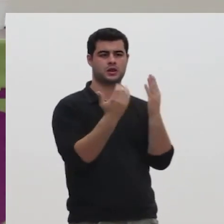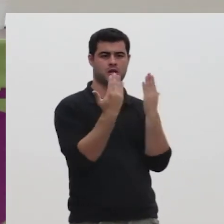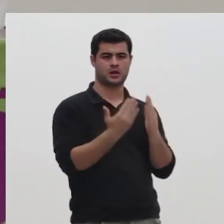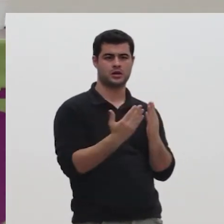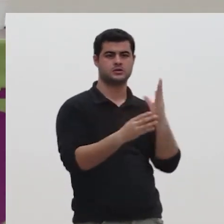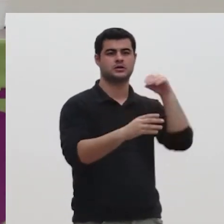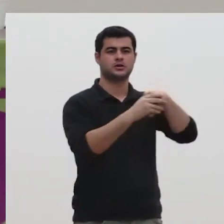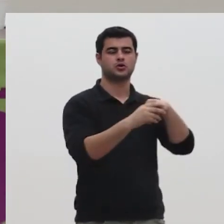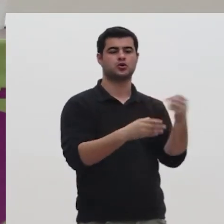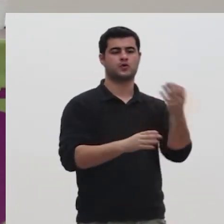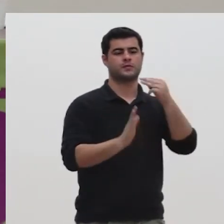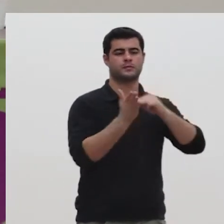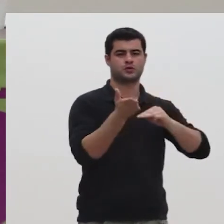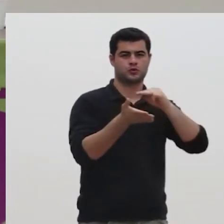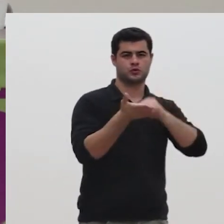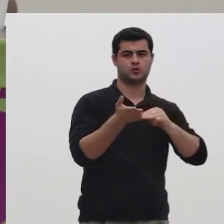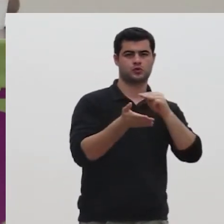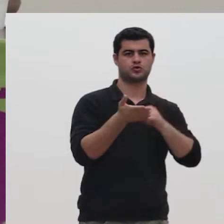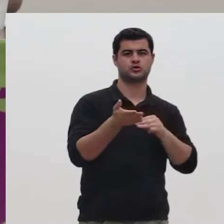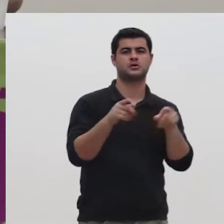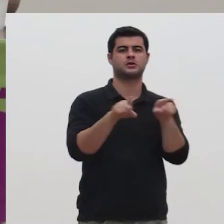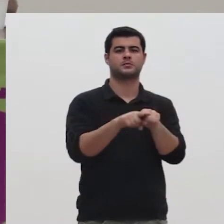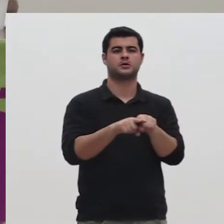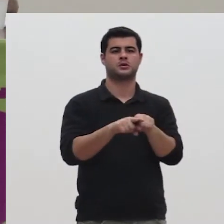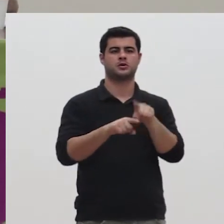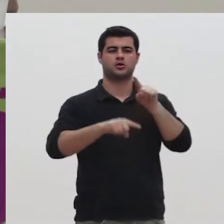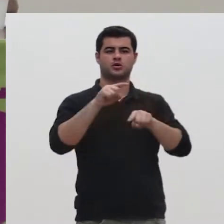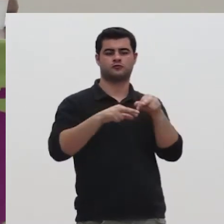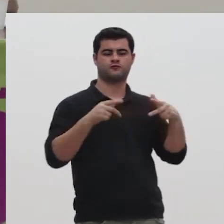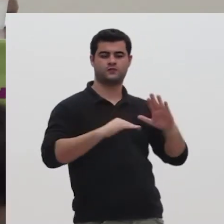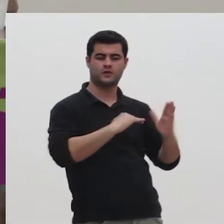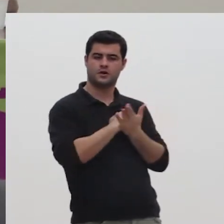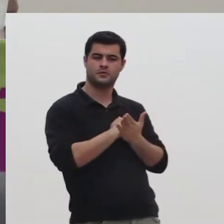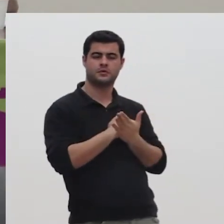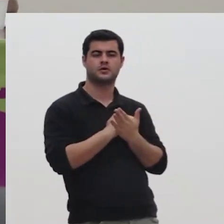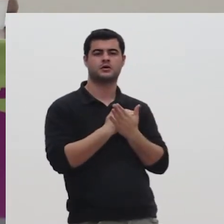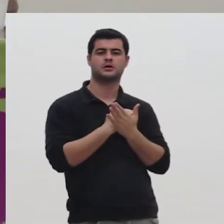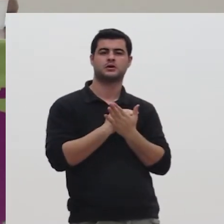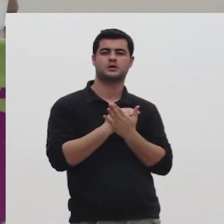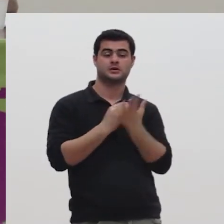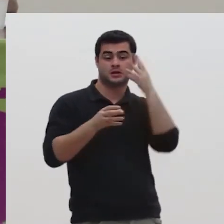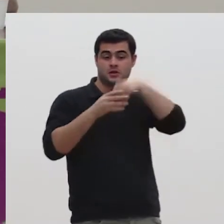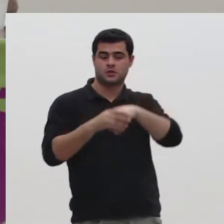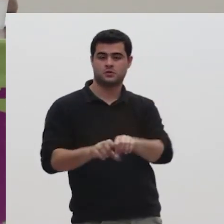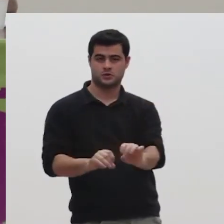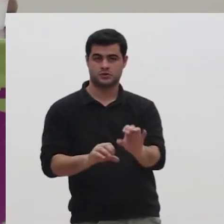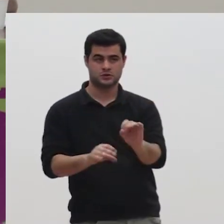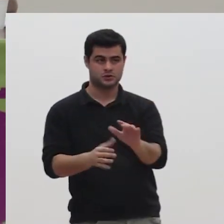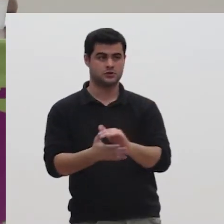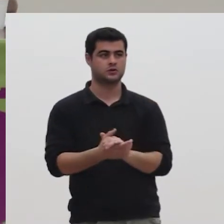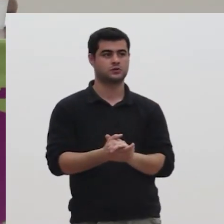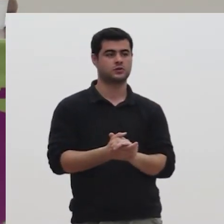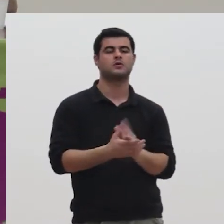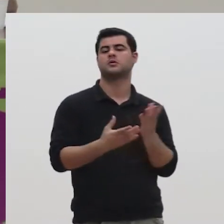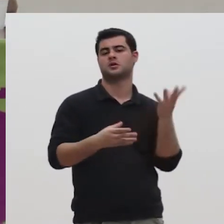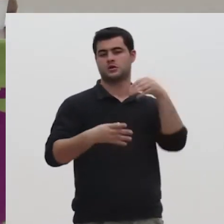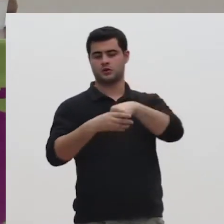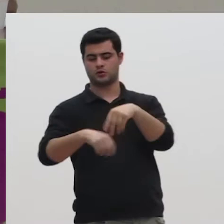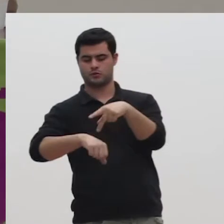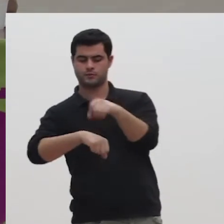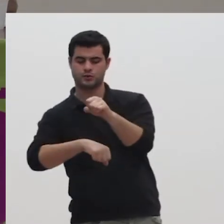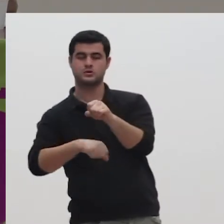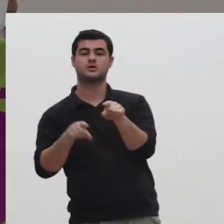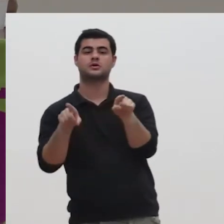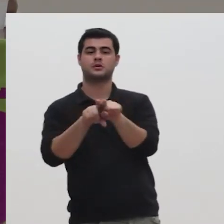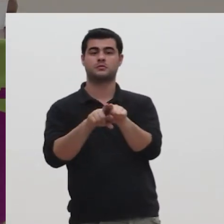novas metodologias e ferramentas para o ensino, isso seja dentro da pós-graduação e